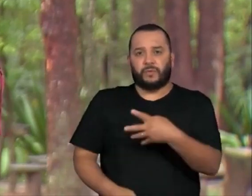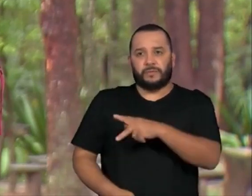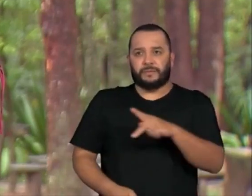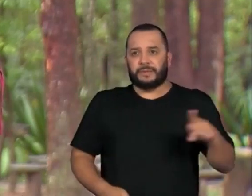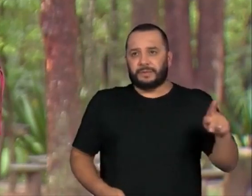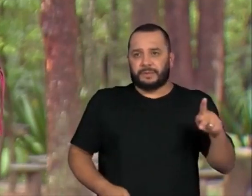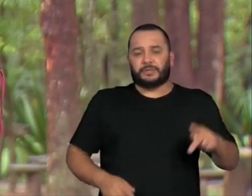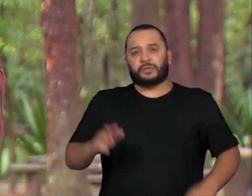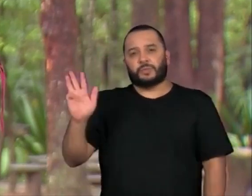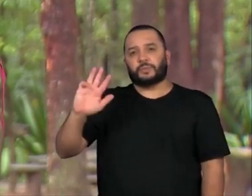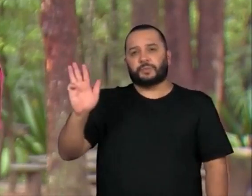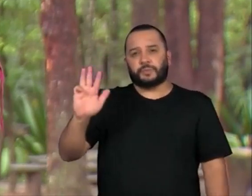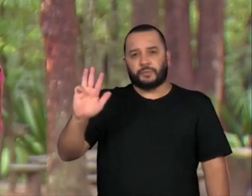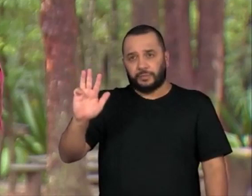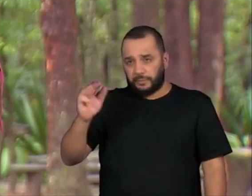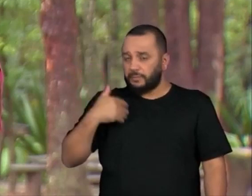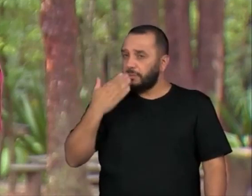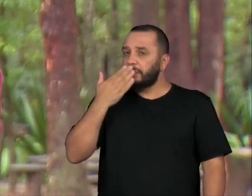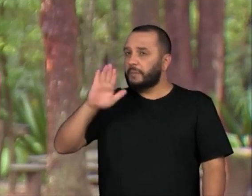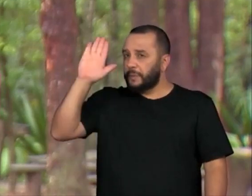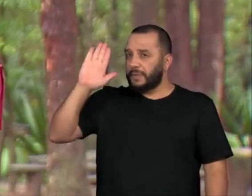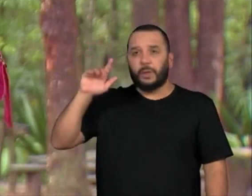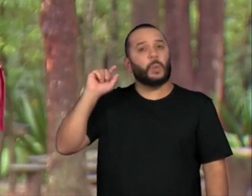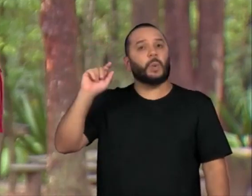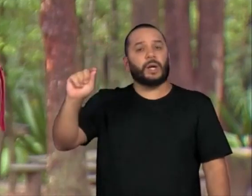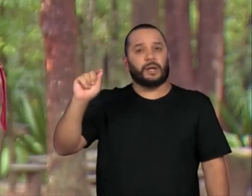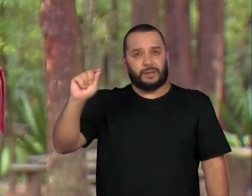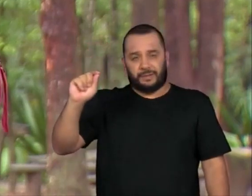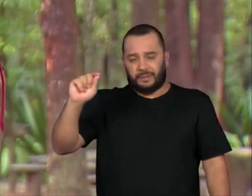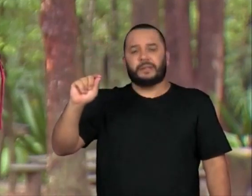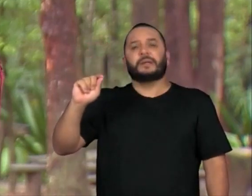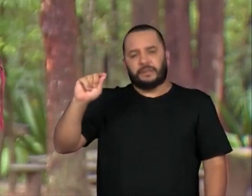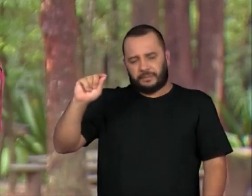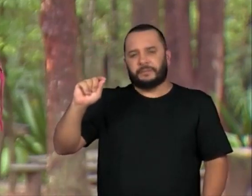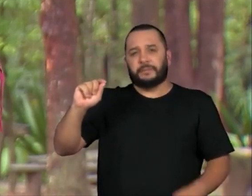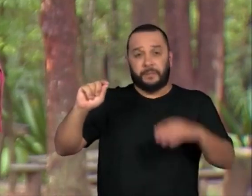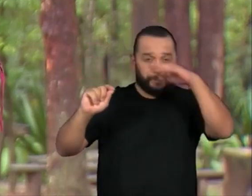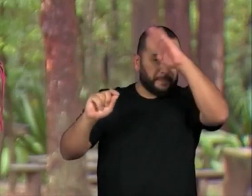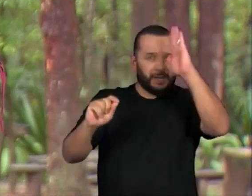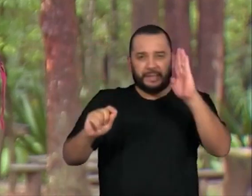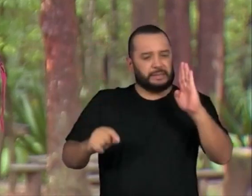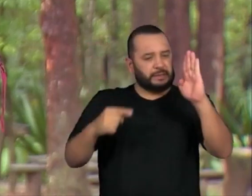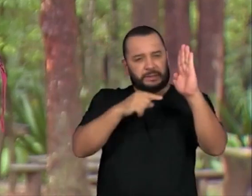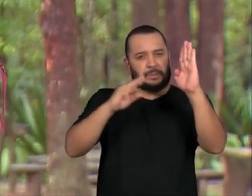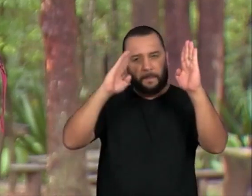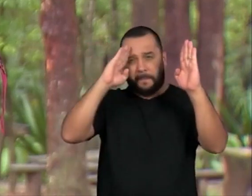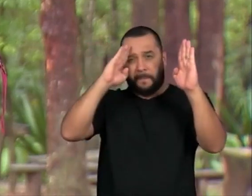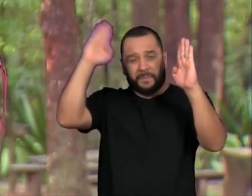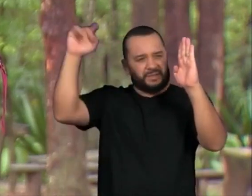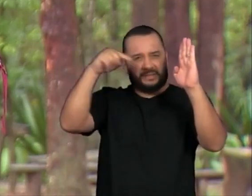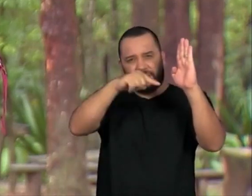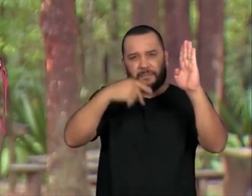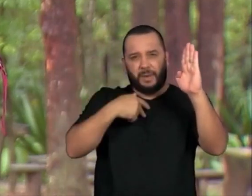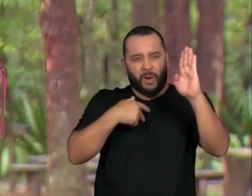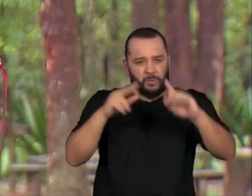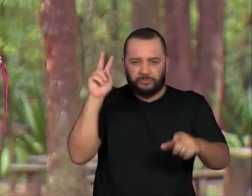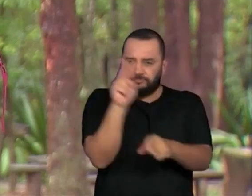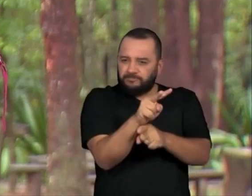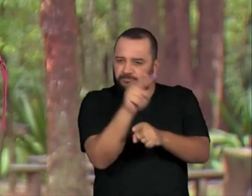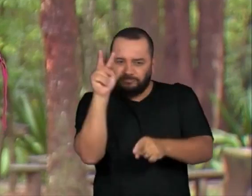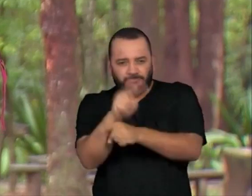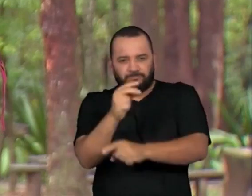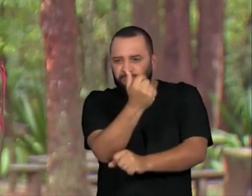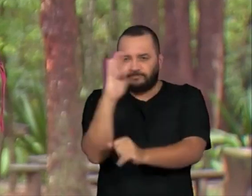Inácio Lula da Silva prometeu que o país vai retomar o protagonismo na luta contra os desmatamentos,